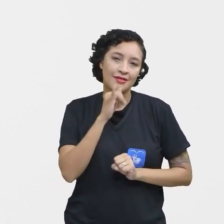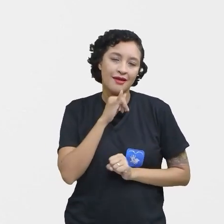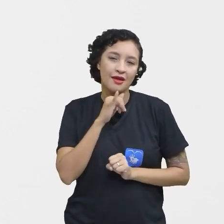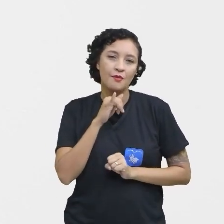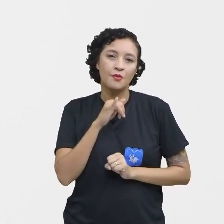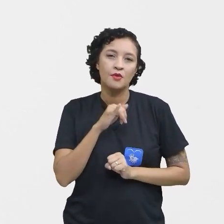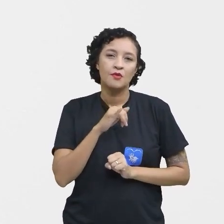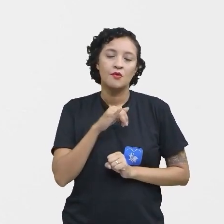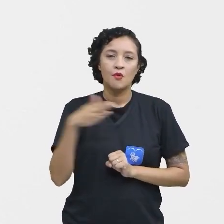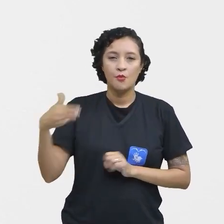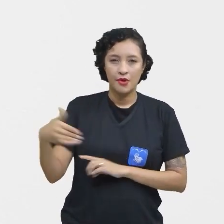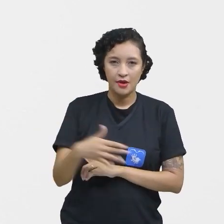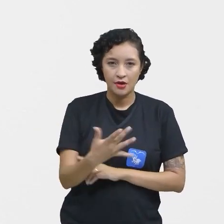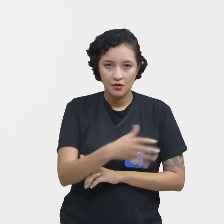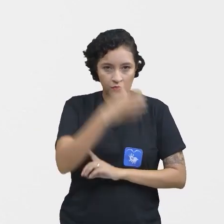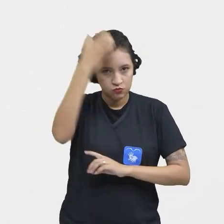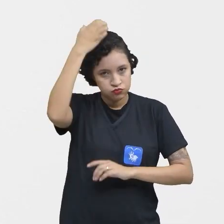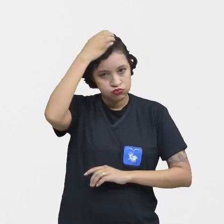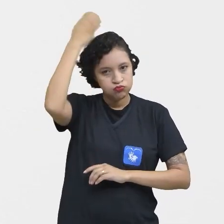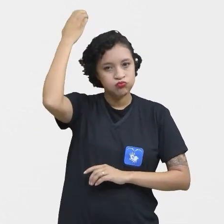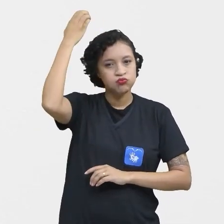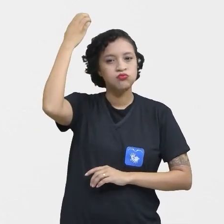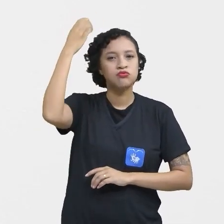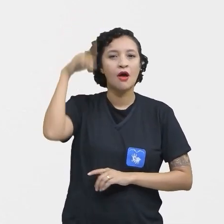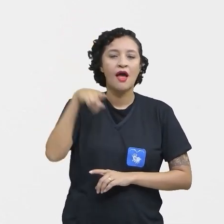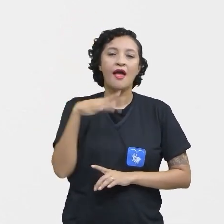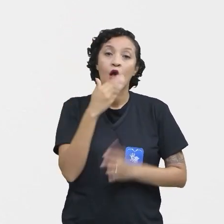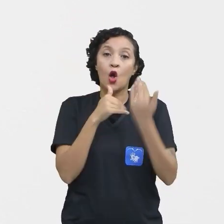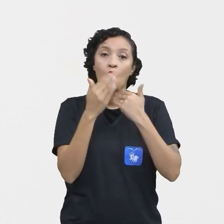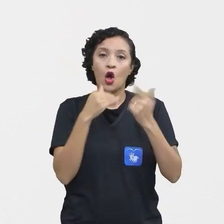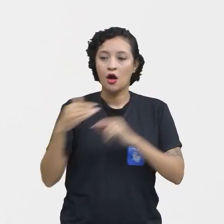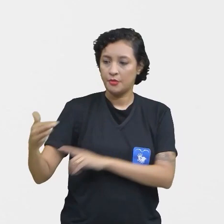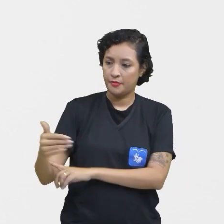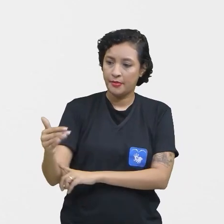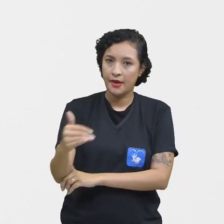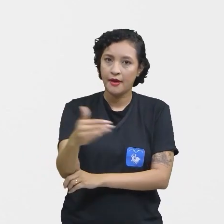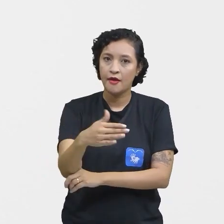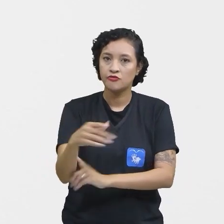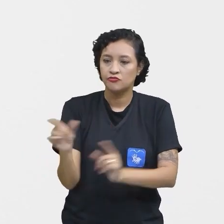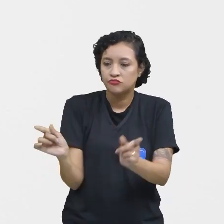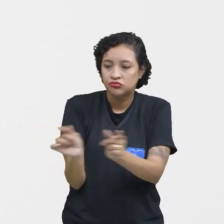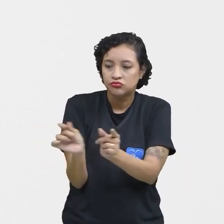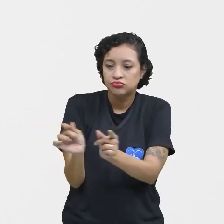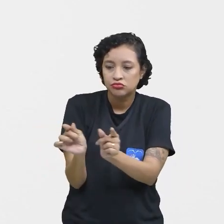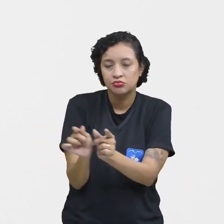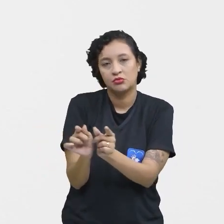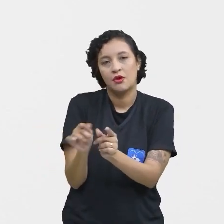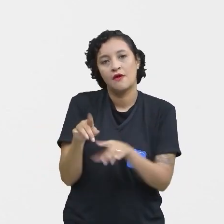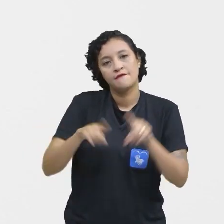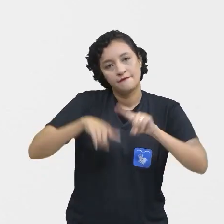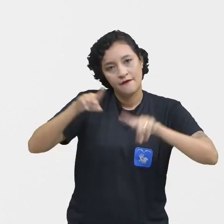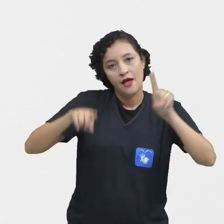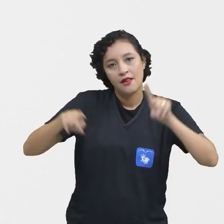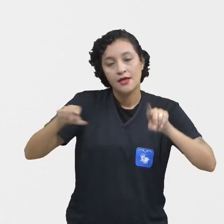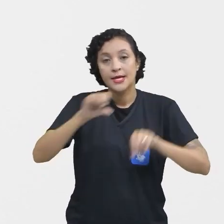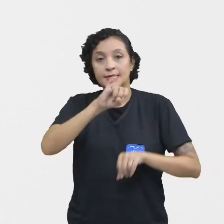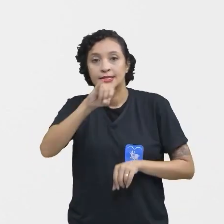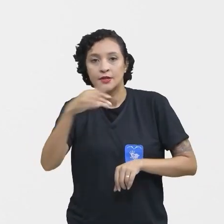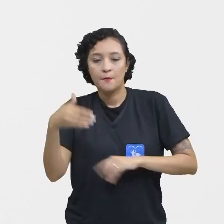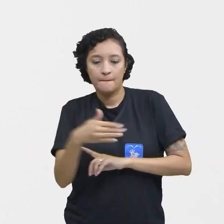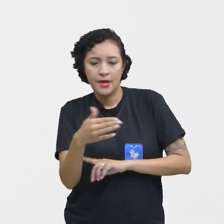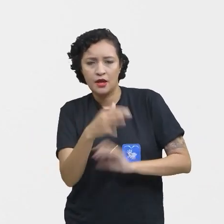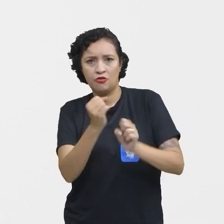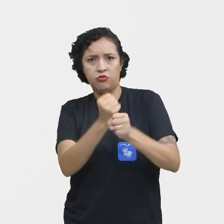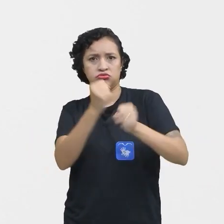grandes cardumes de sardinha, por exemplo. Então, depende do tamanho do peixe, vai variar também a alimentação dele. Ela está